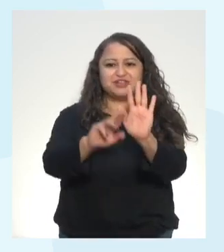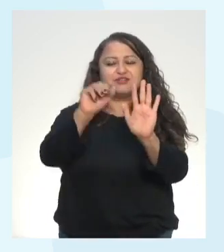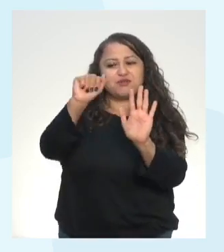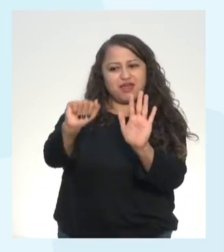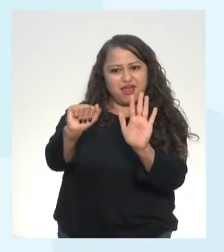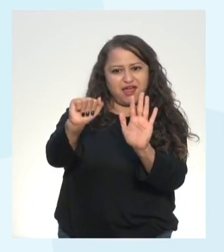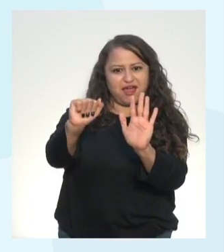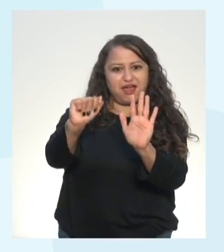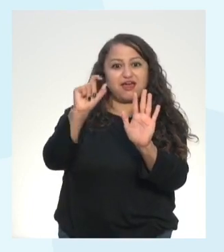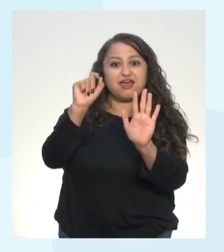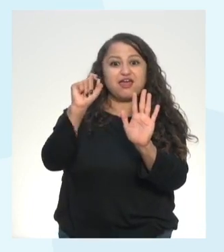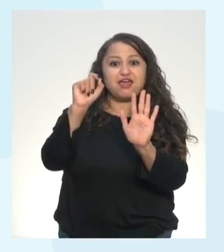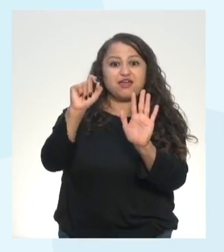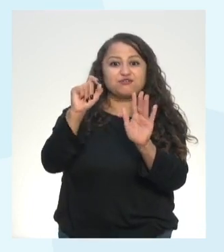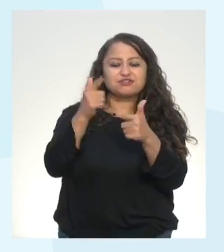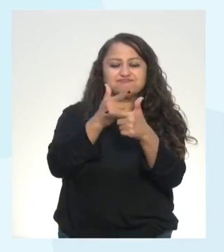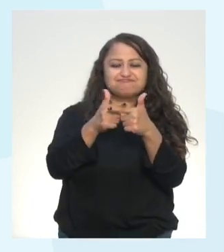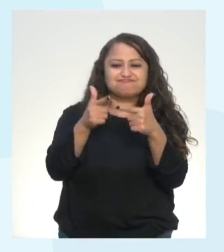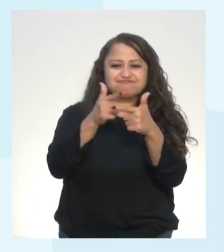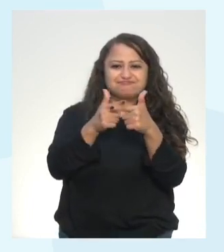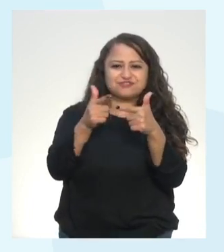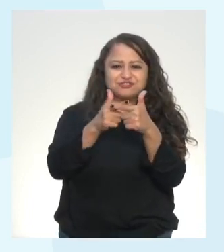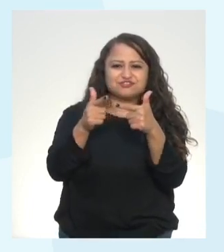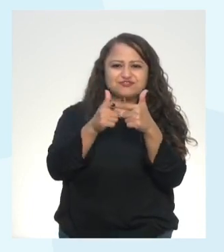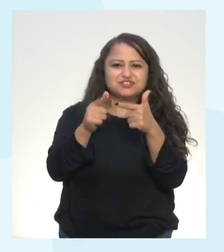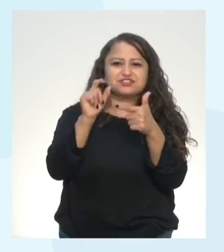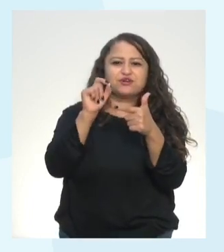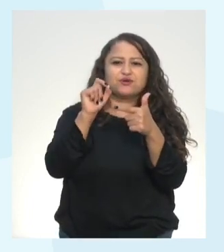64 dividido por 4 vai dar